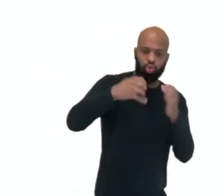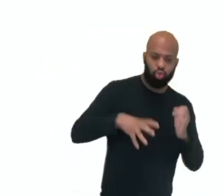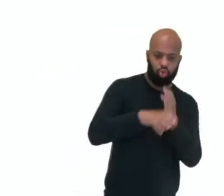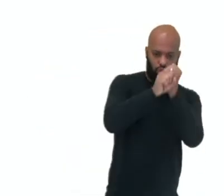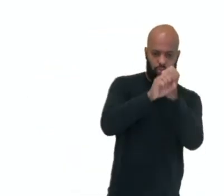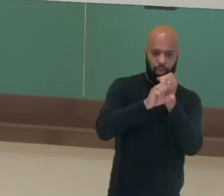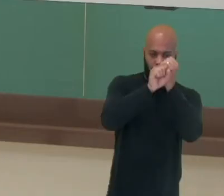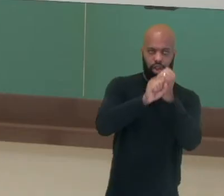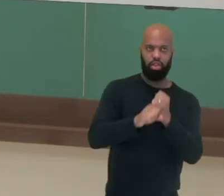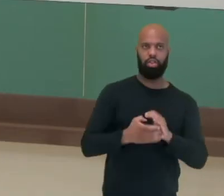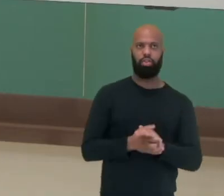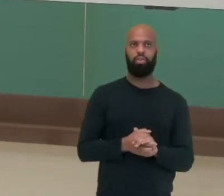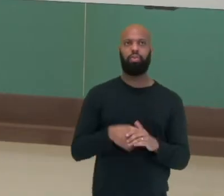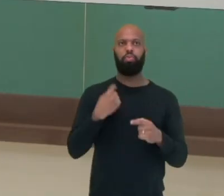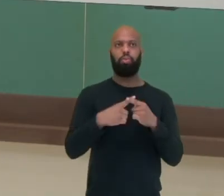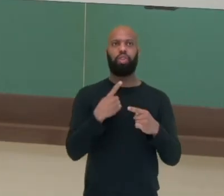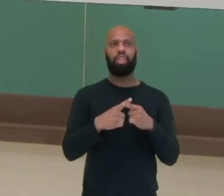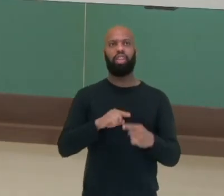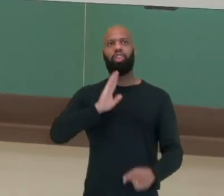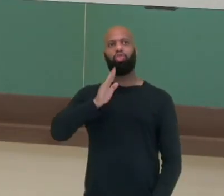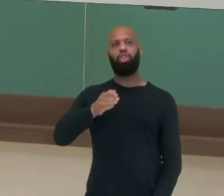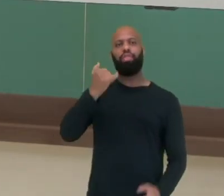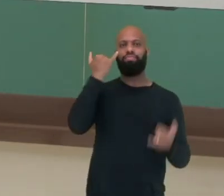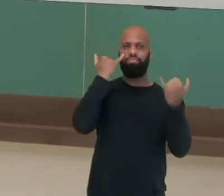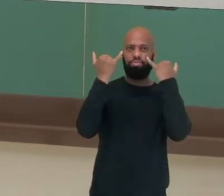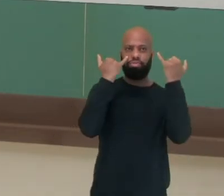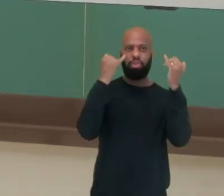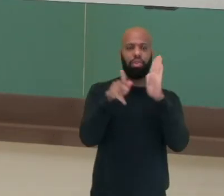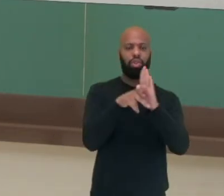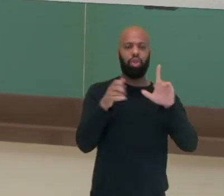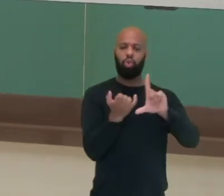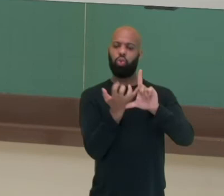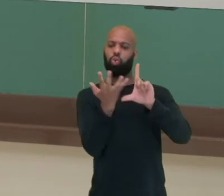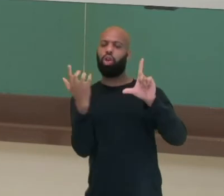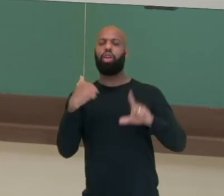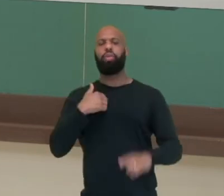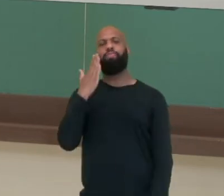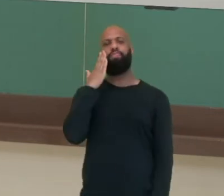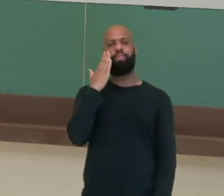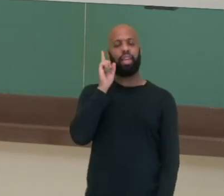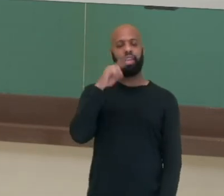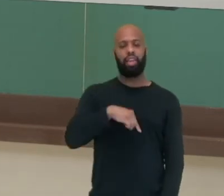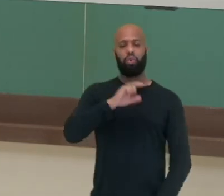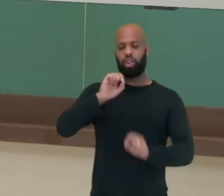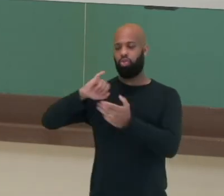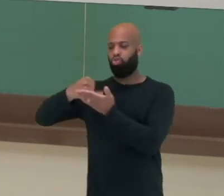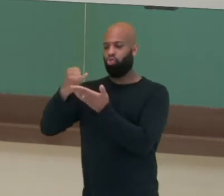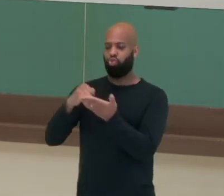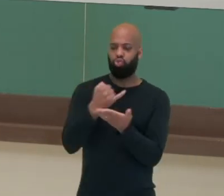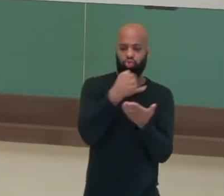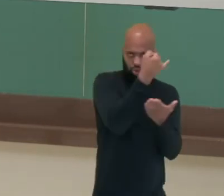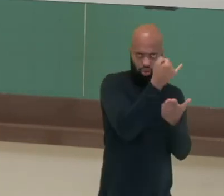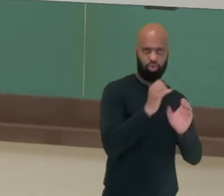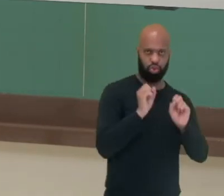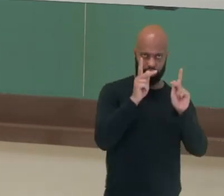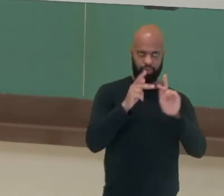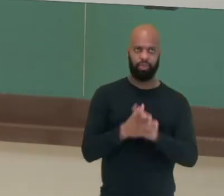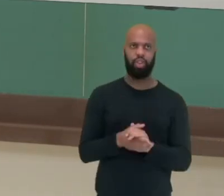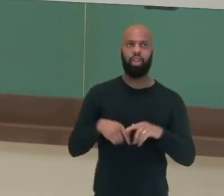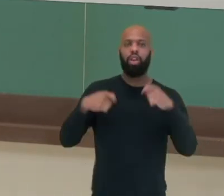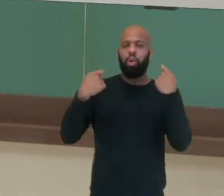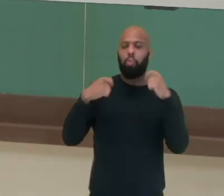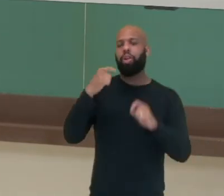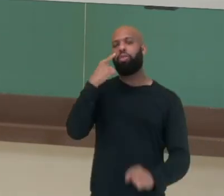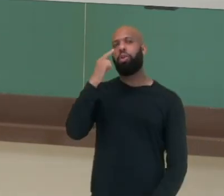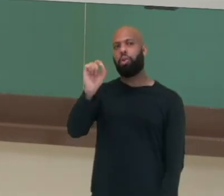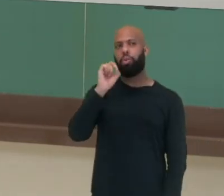que que eu sei que é juro composto? Porque ele já dá as informações de log, então, obviamente, é uma aplicação de juro composto. Preciso levar